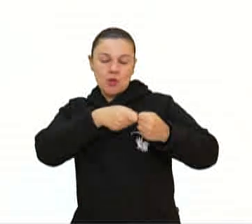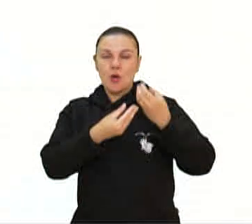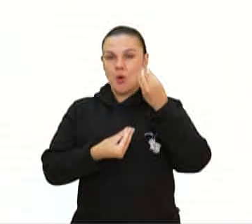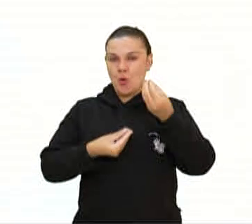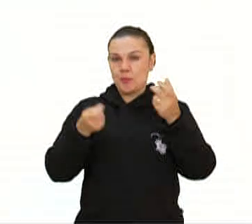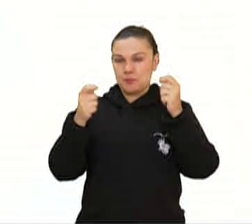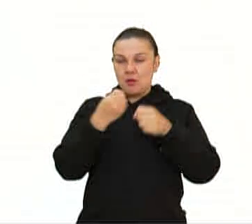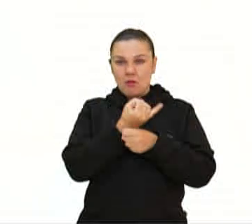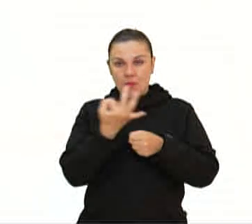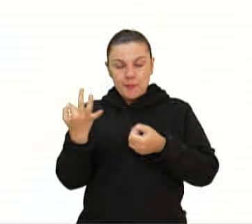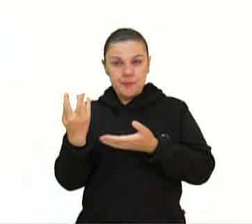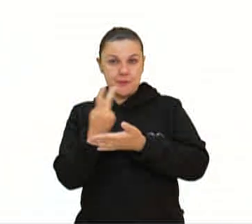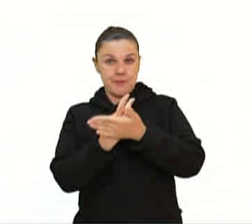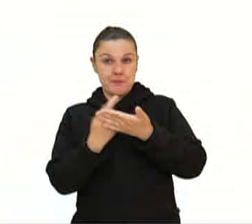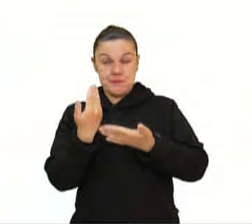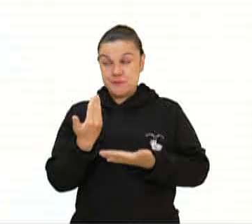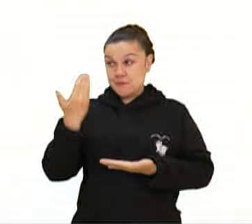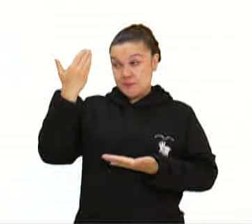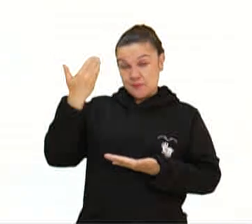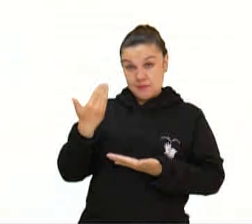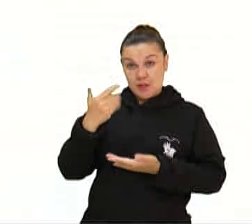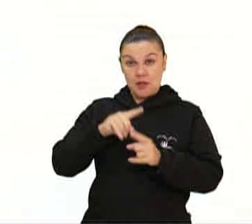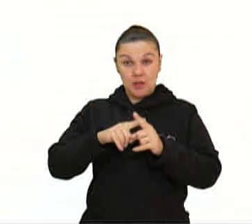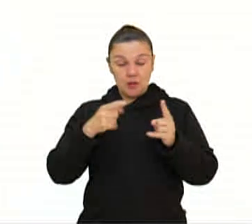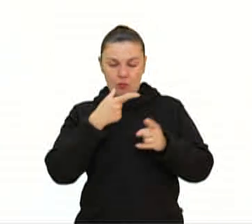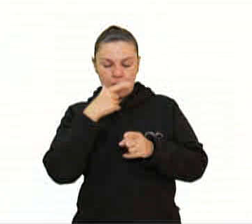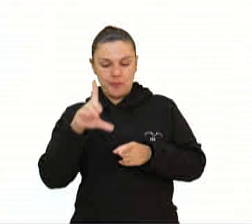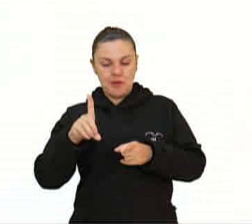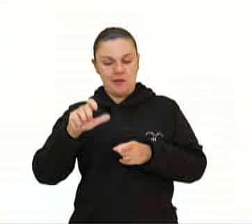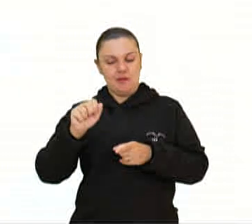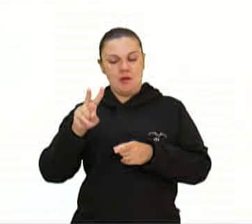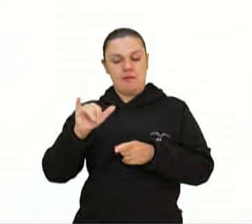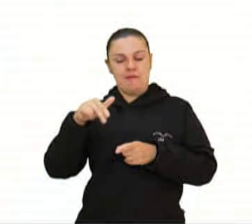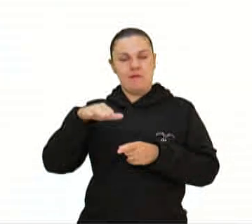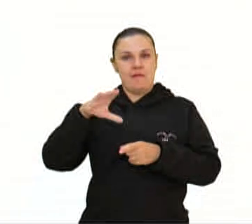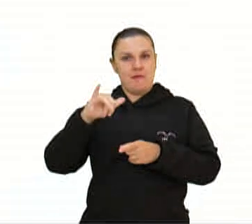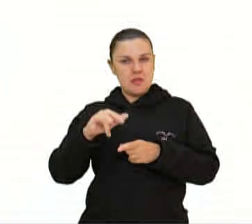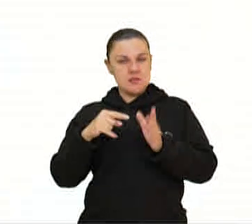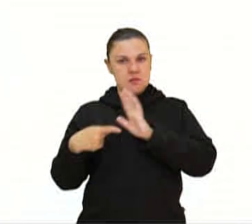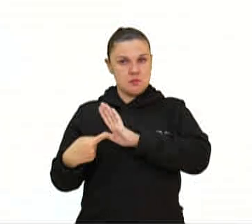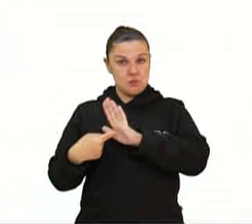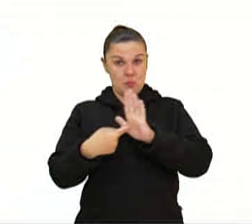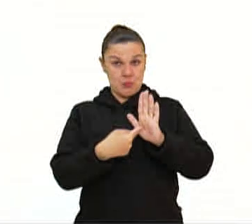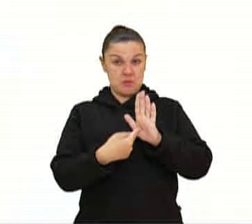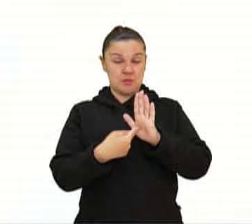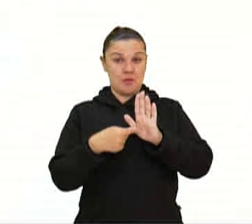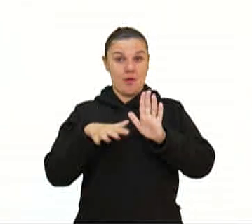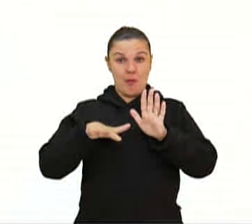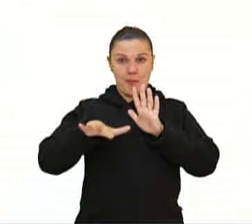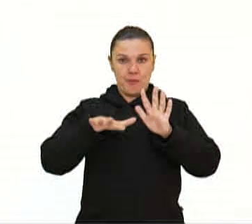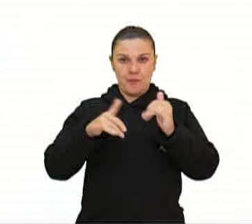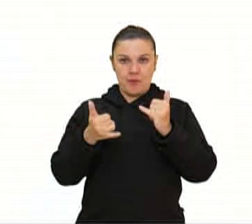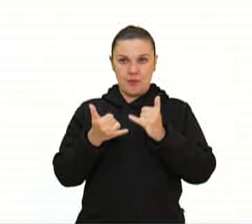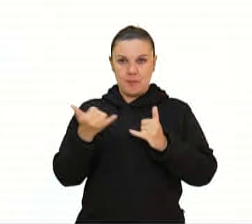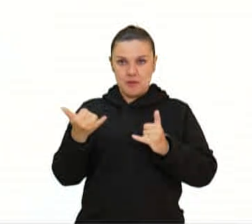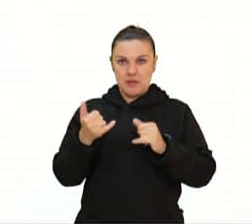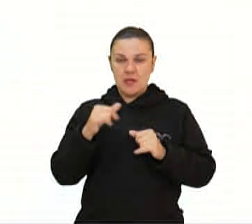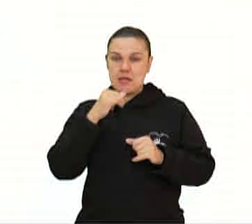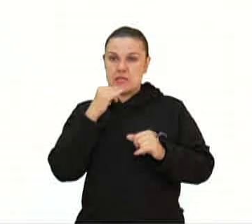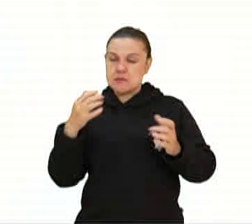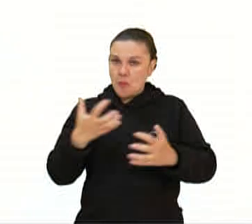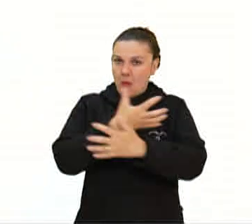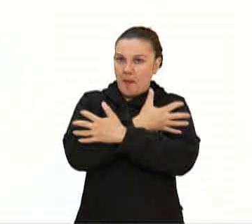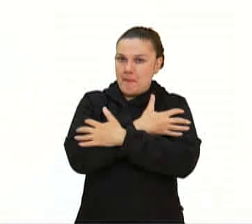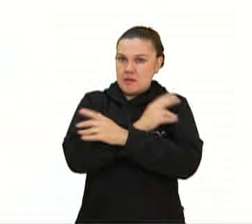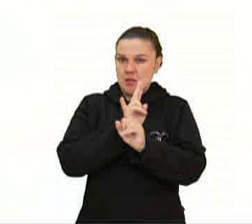possível ver em alguns dos seus desenhos. Para que Leonardo da Vinci pudesse representar alterações de abraçar-se ou abrir-se os